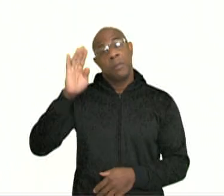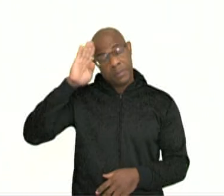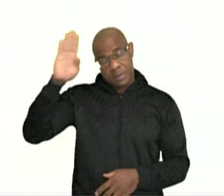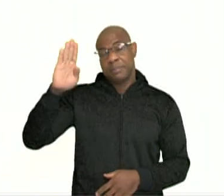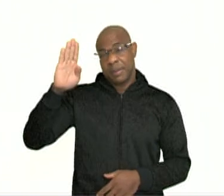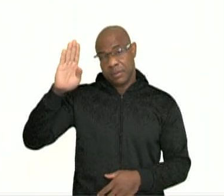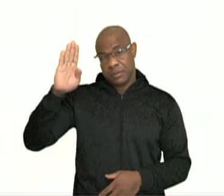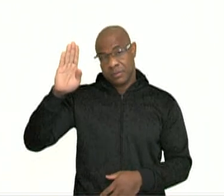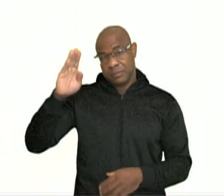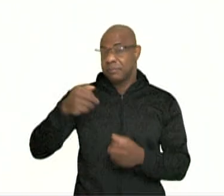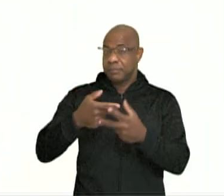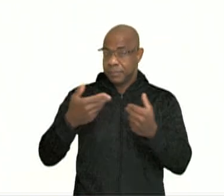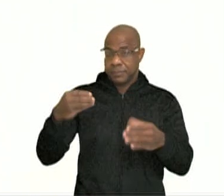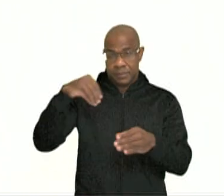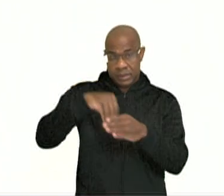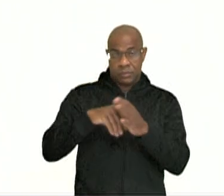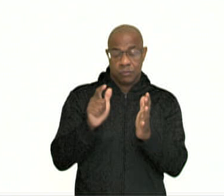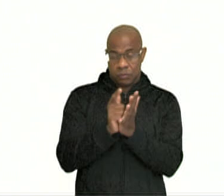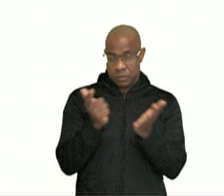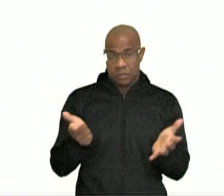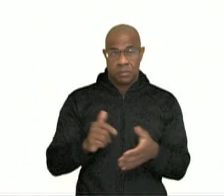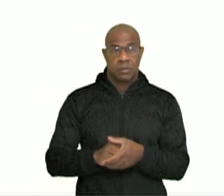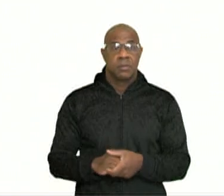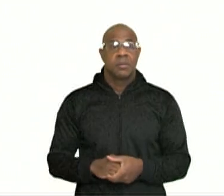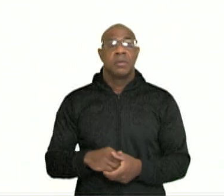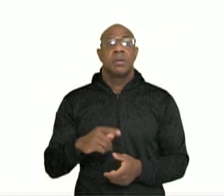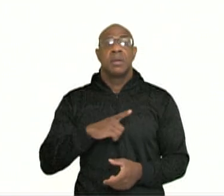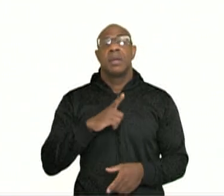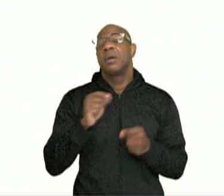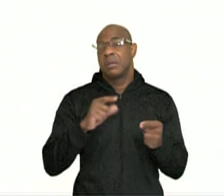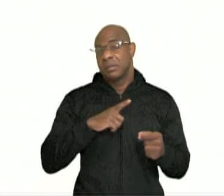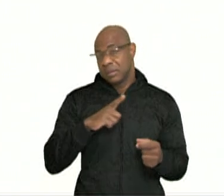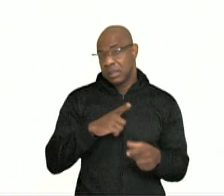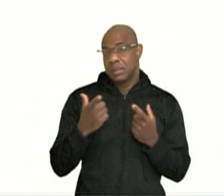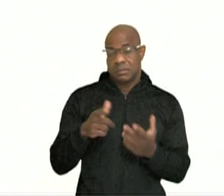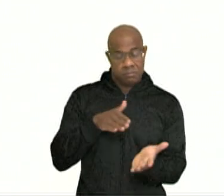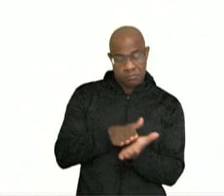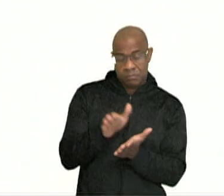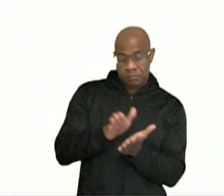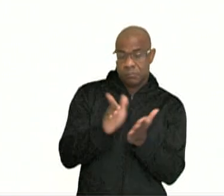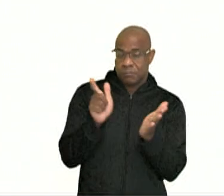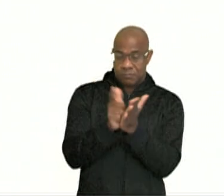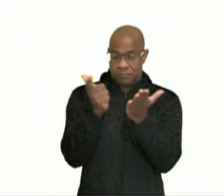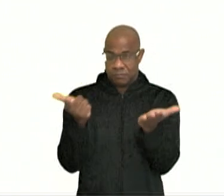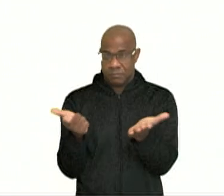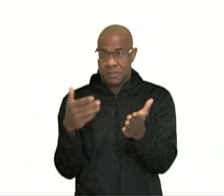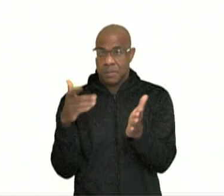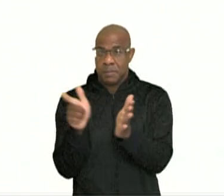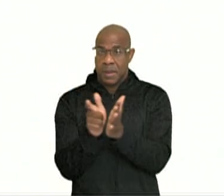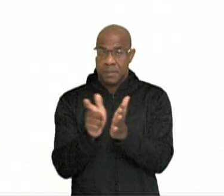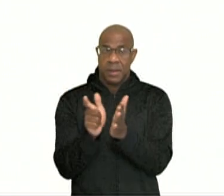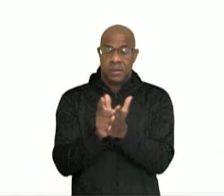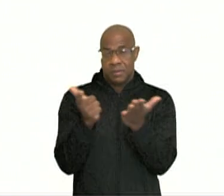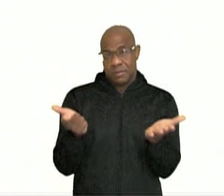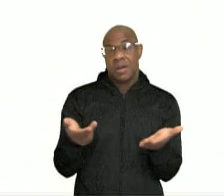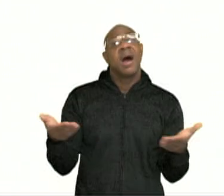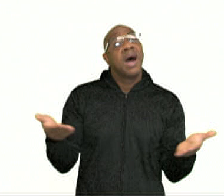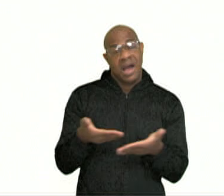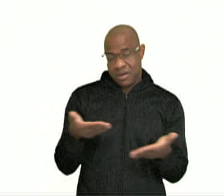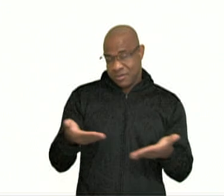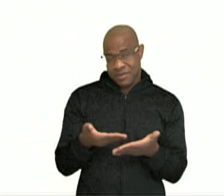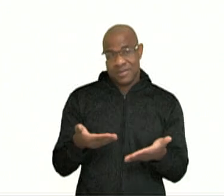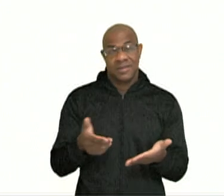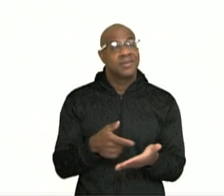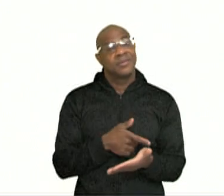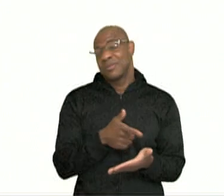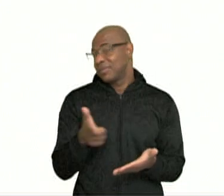claro, de um jornal. É veiculada, então, na versão impressa. Agora, nem sempre, né? Tem alguns veículos